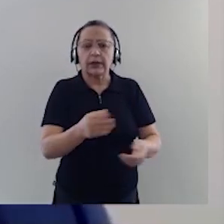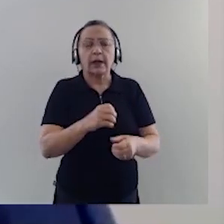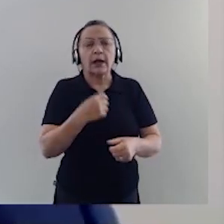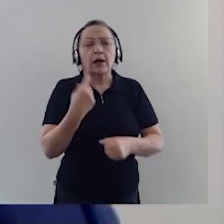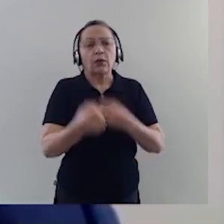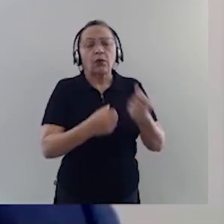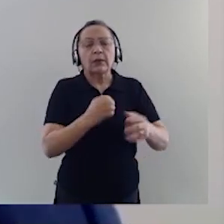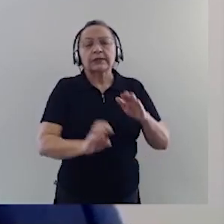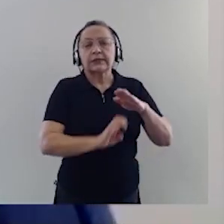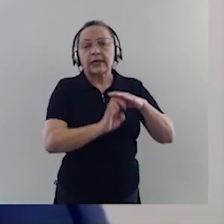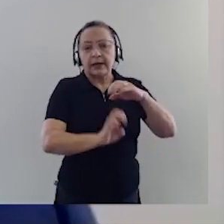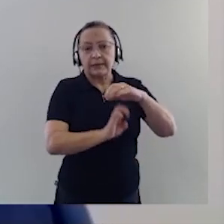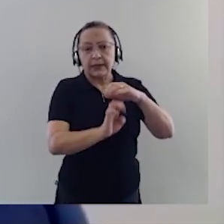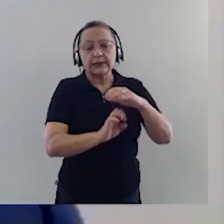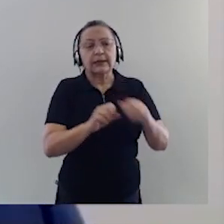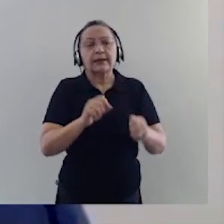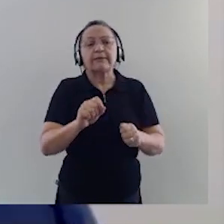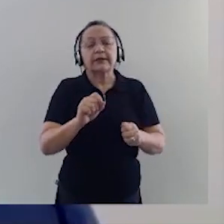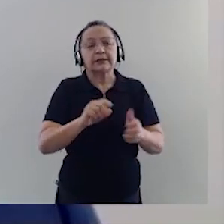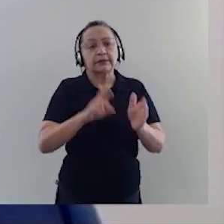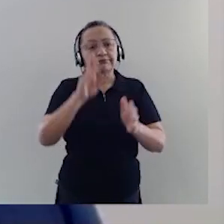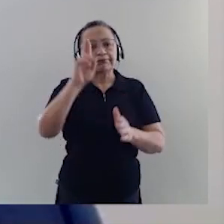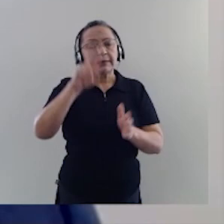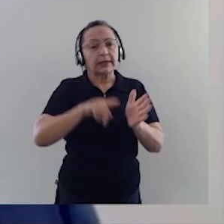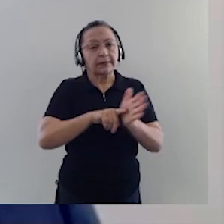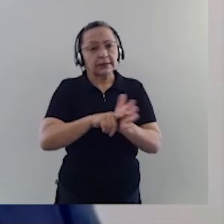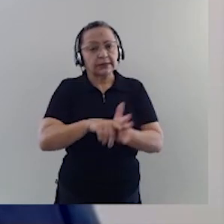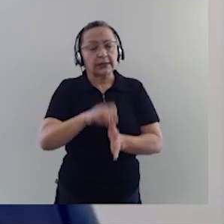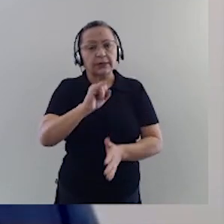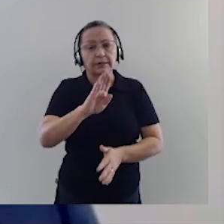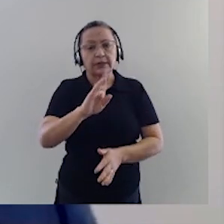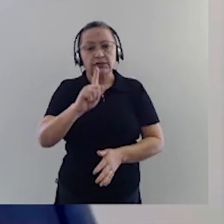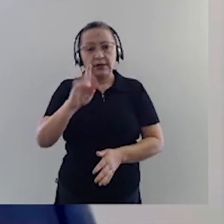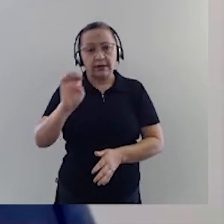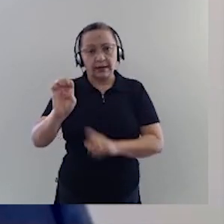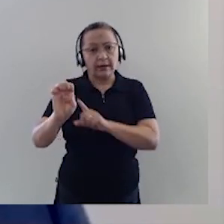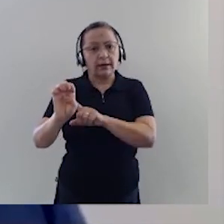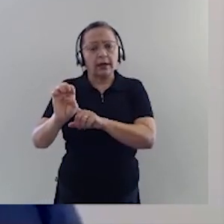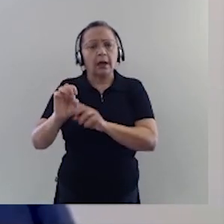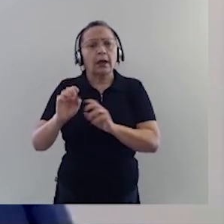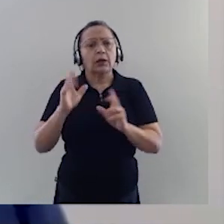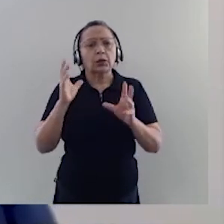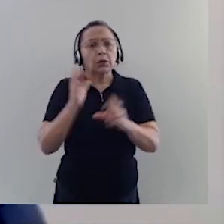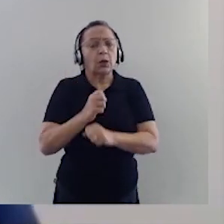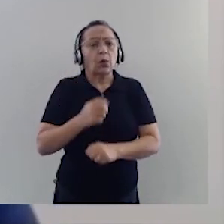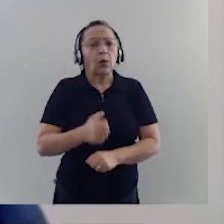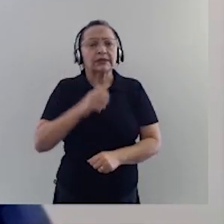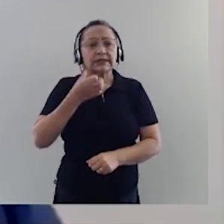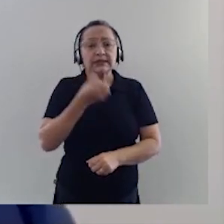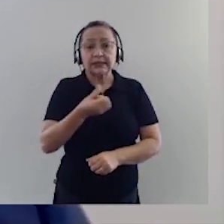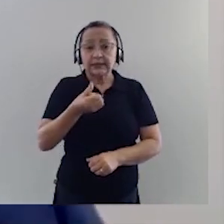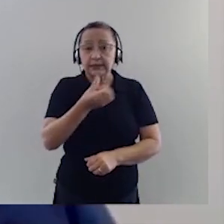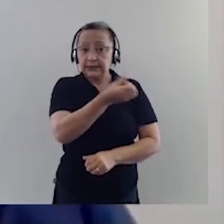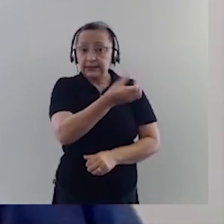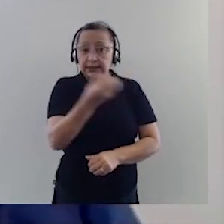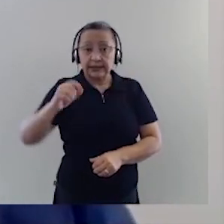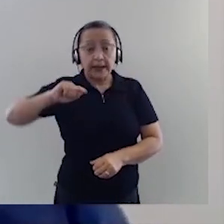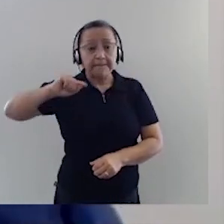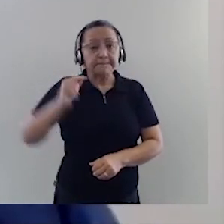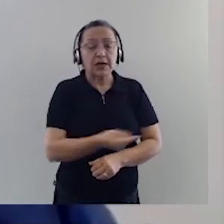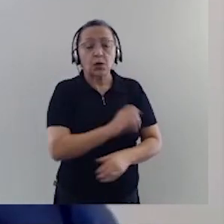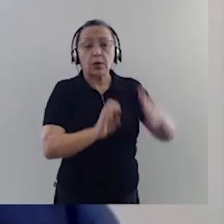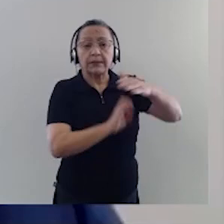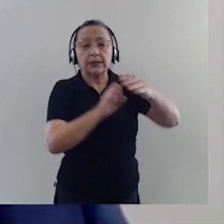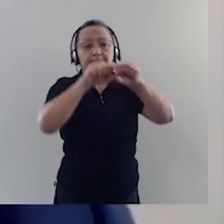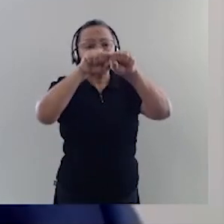foi realizada pelo IBGE, ela dá quase 600 mil empresas que fecharam